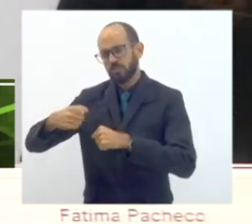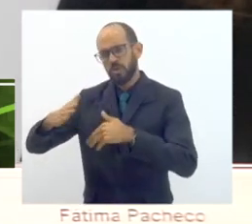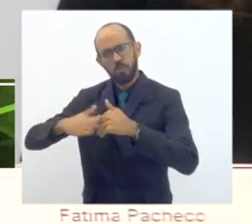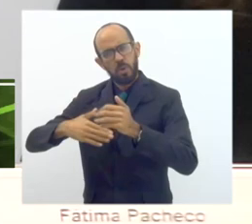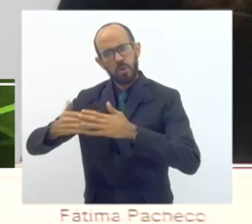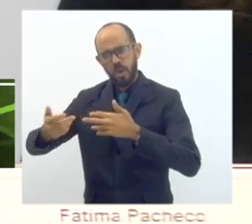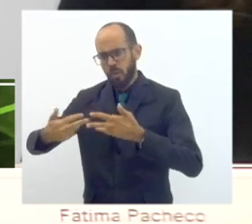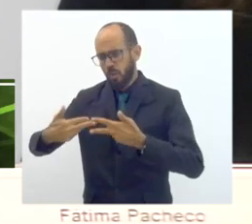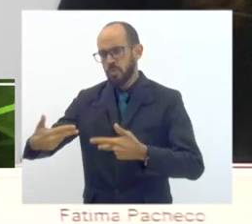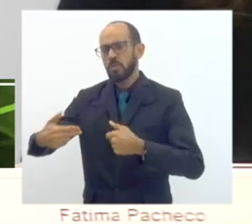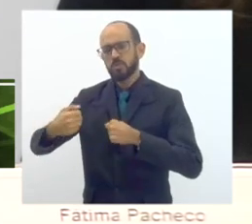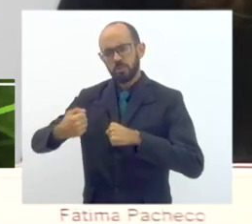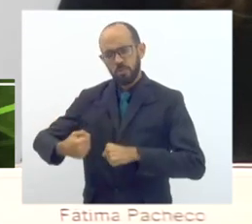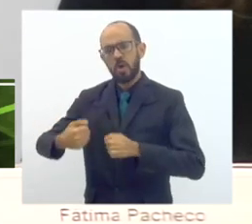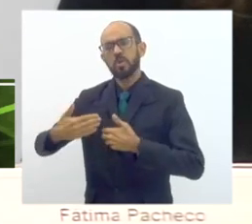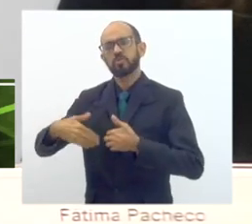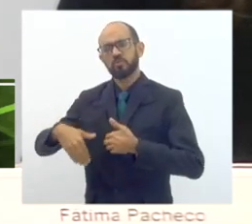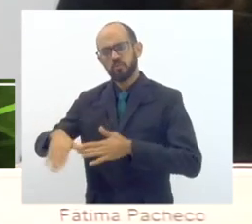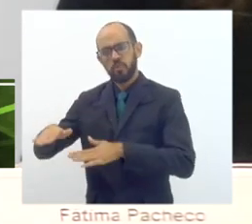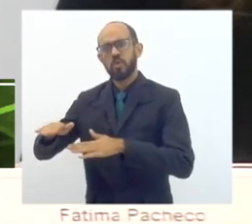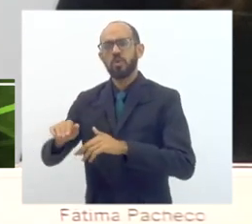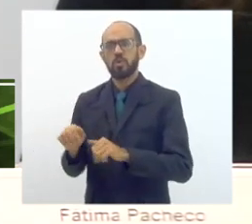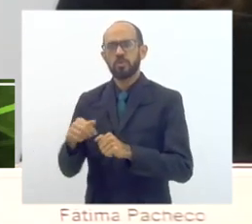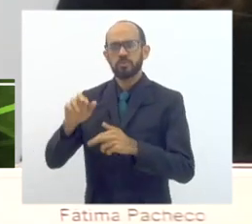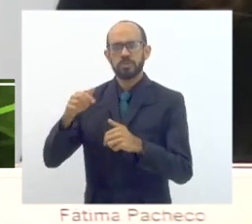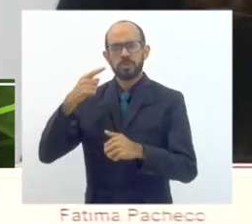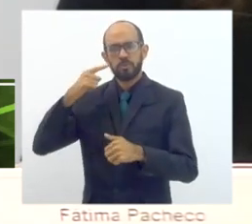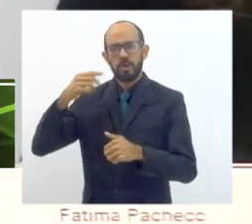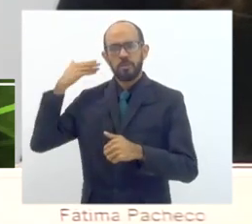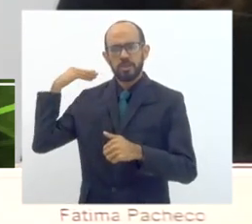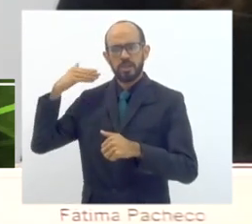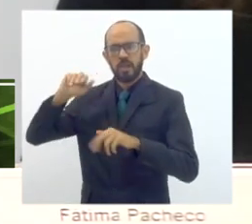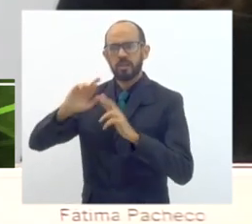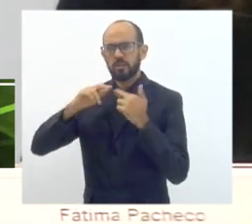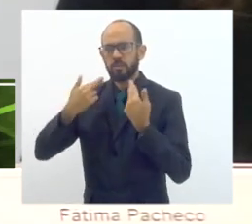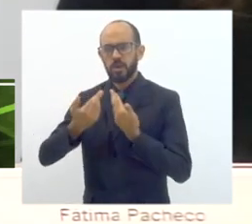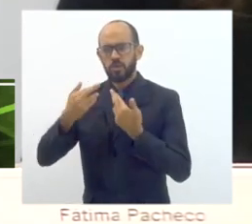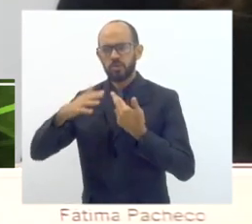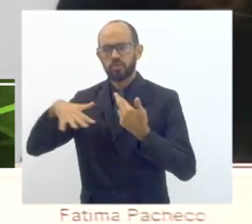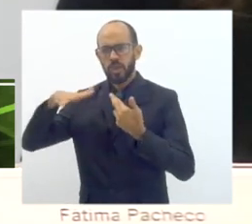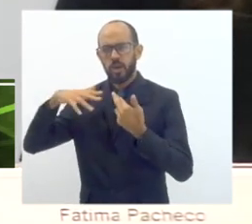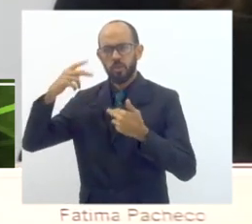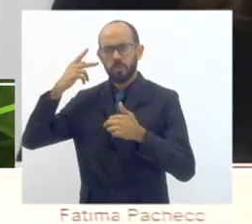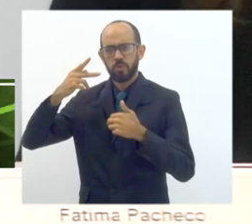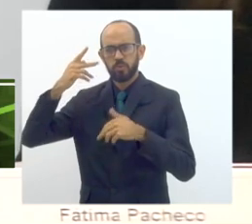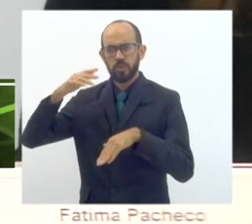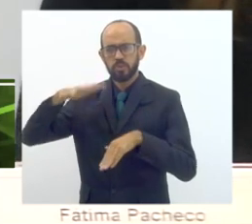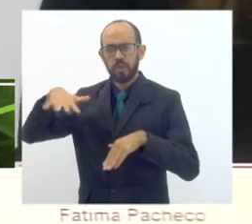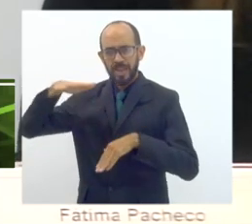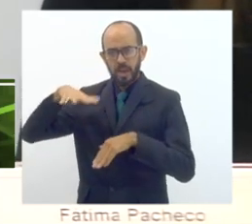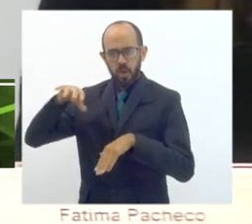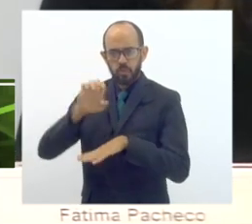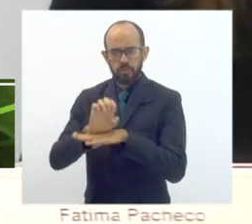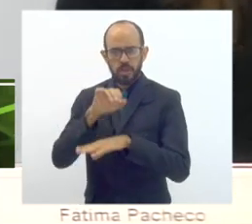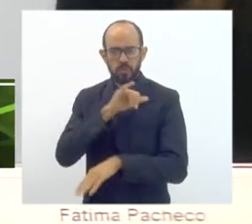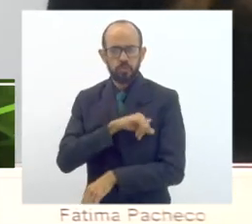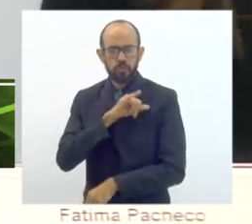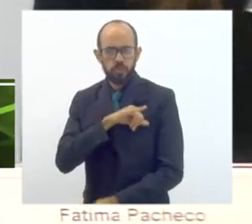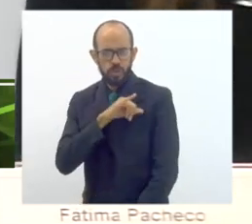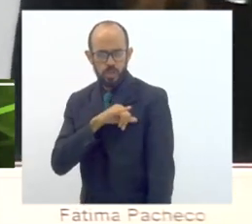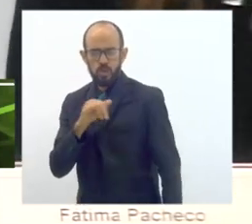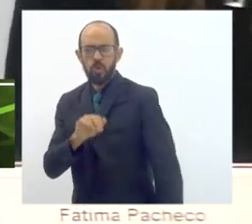reuniões, provocar. Semana passada eu tive uma reunião com o Procurador-Geral do Estado do Rio de Janeiro, junto com o presidente do TCE. Eles também querem